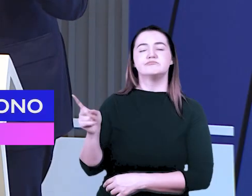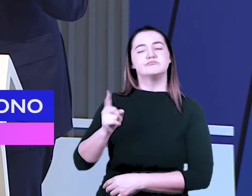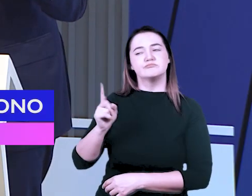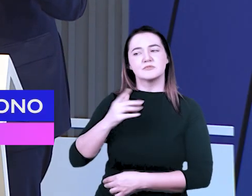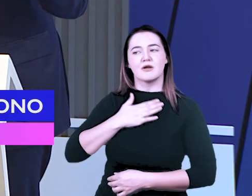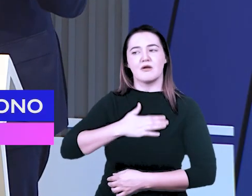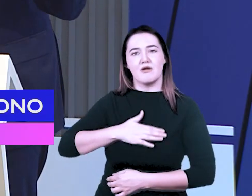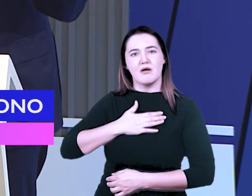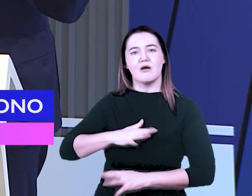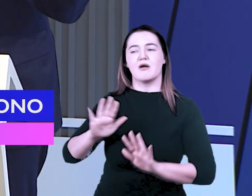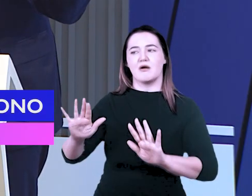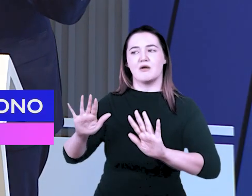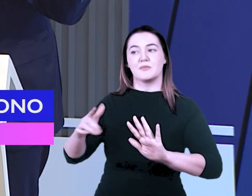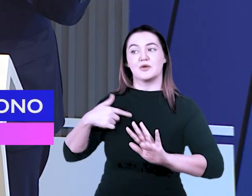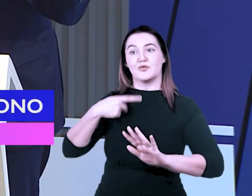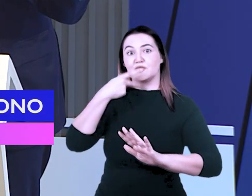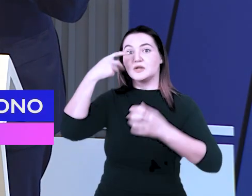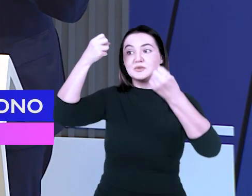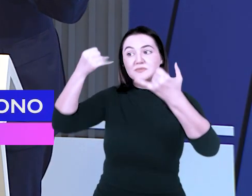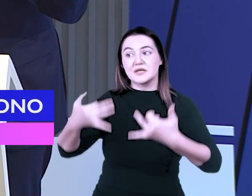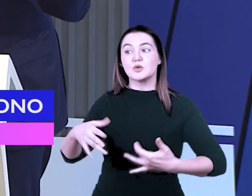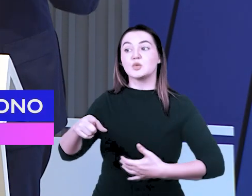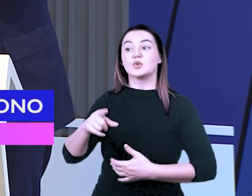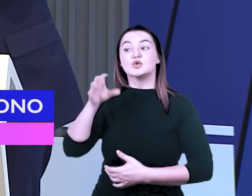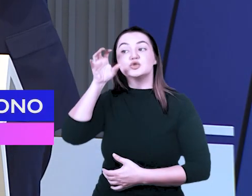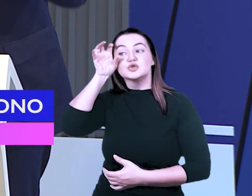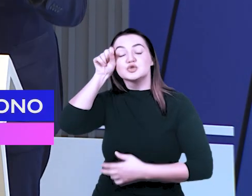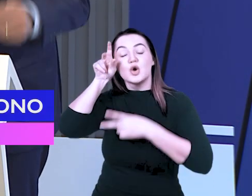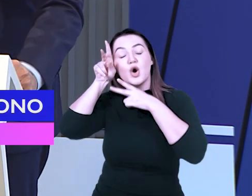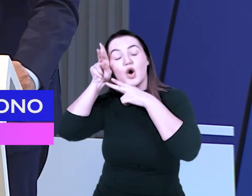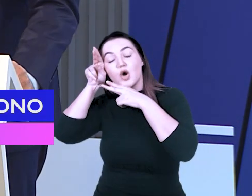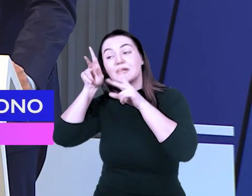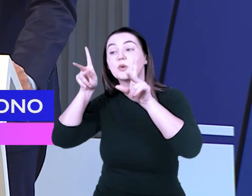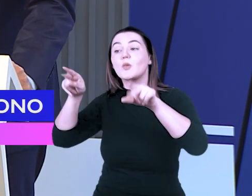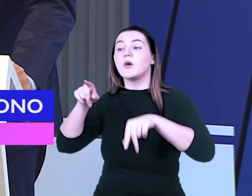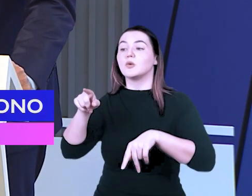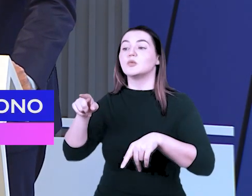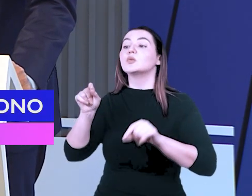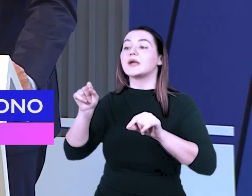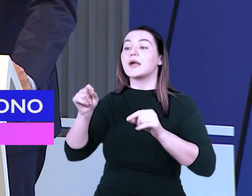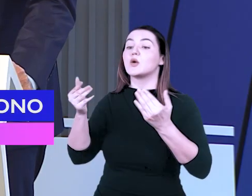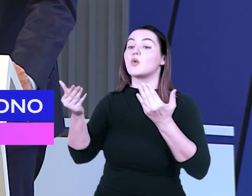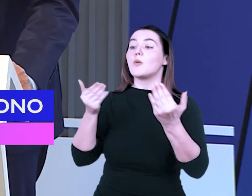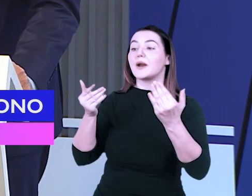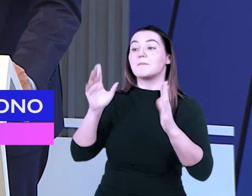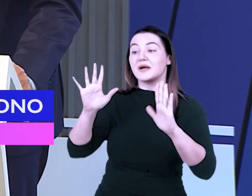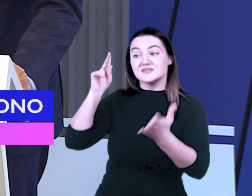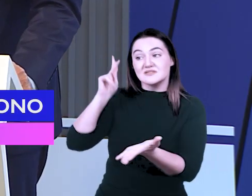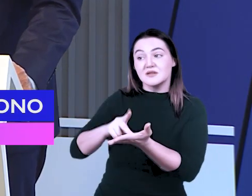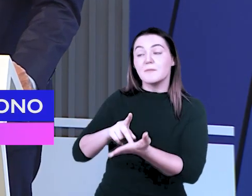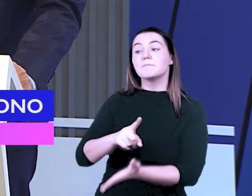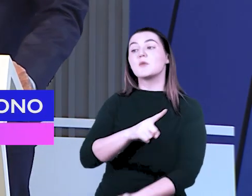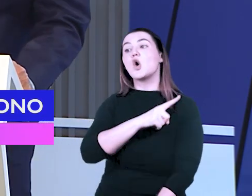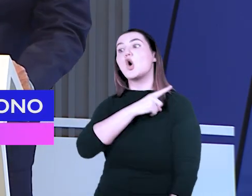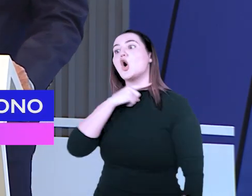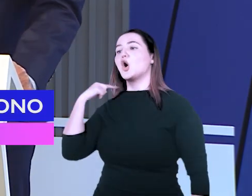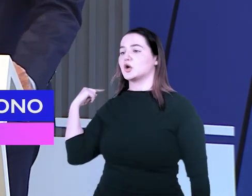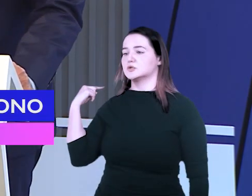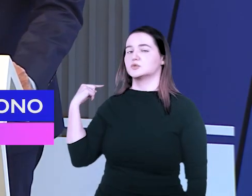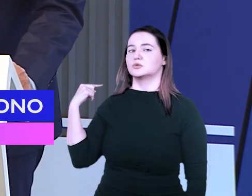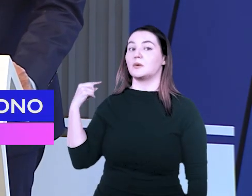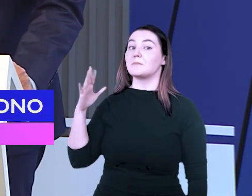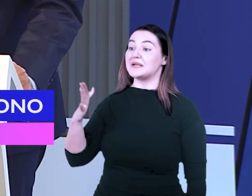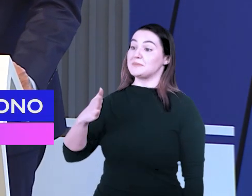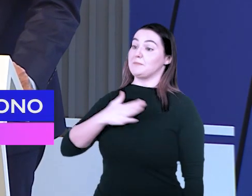os discípulos: o que eu estou falando de sono significa morte. Lázaro está morto, mas morto